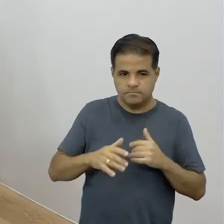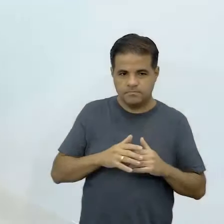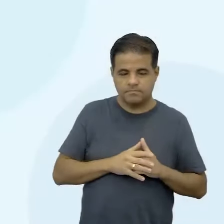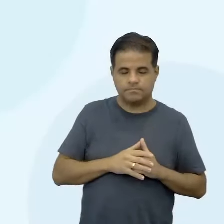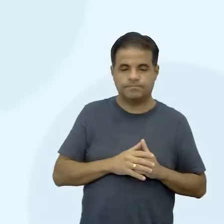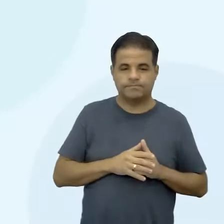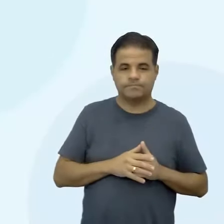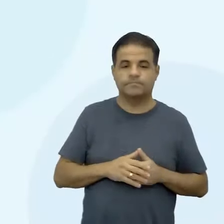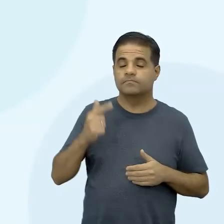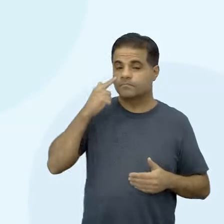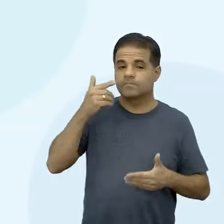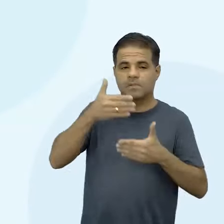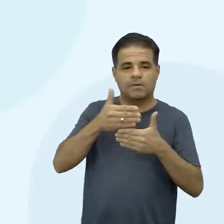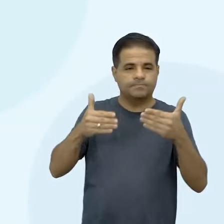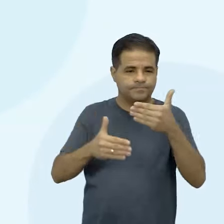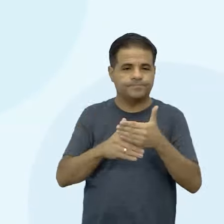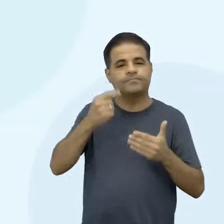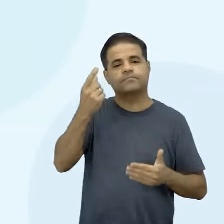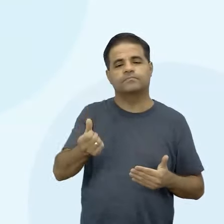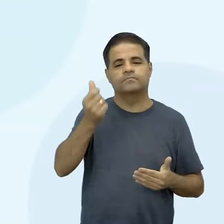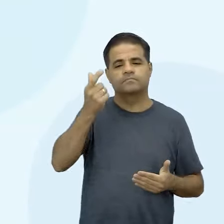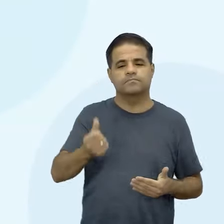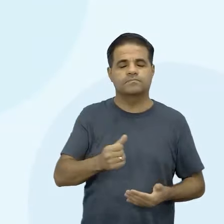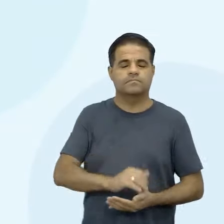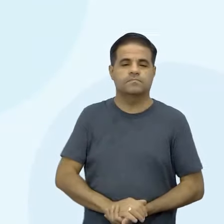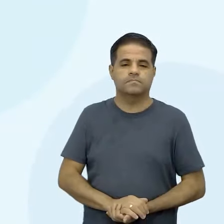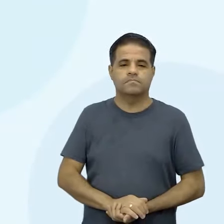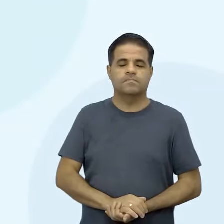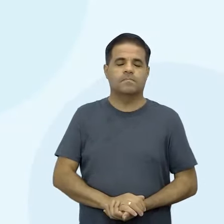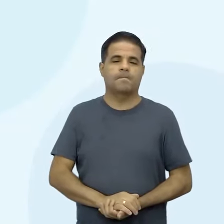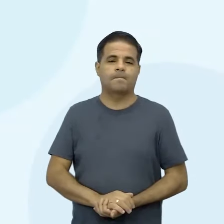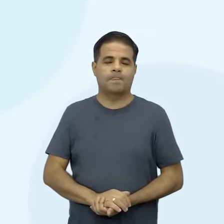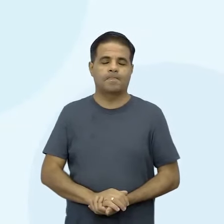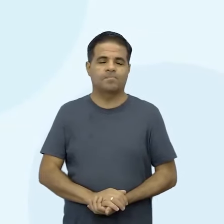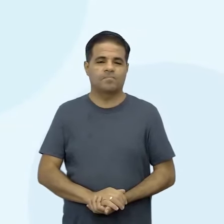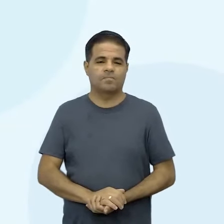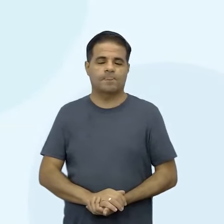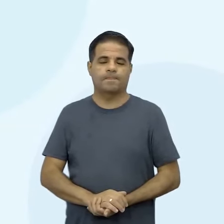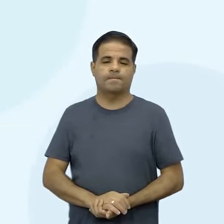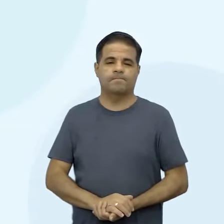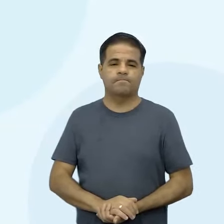por favor, slide 16 na tela. 16.